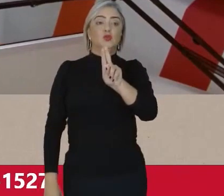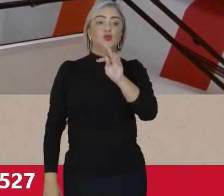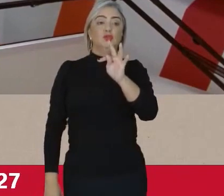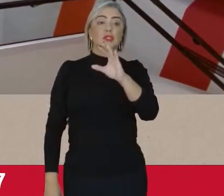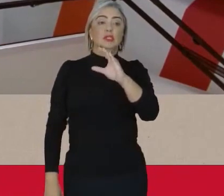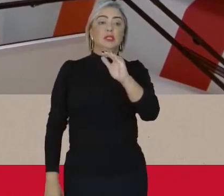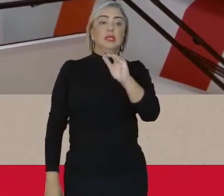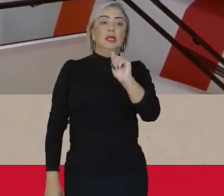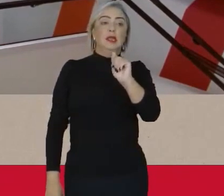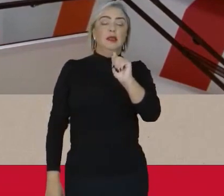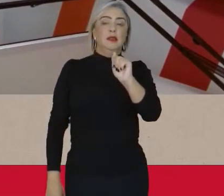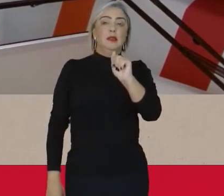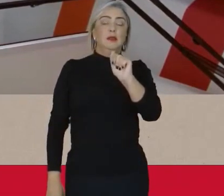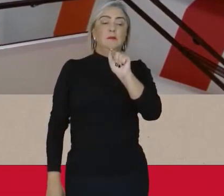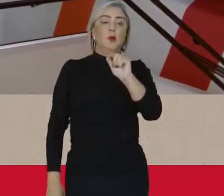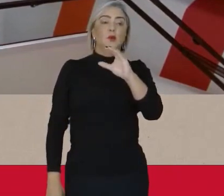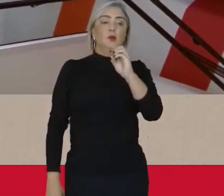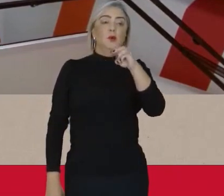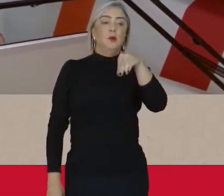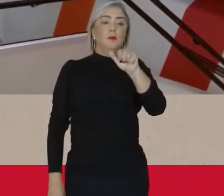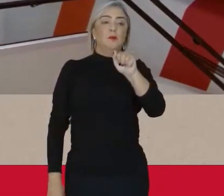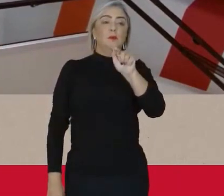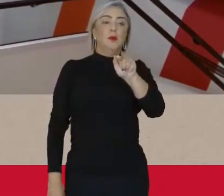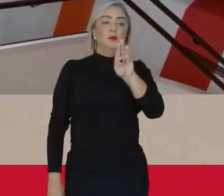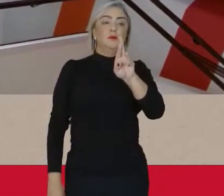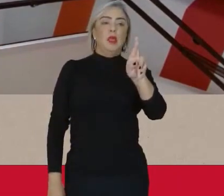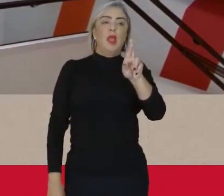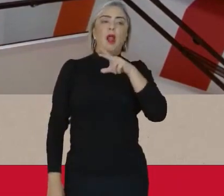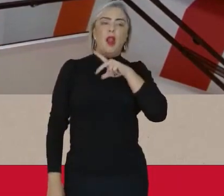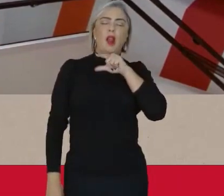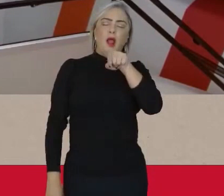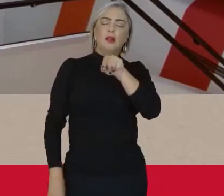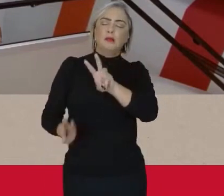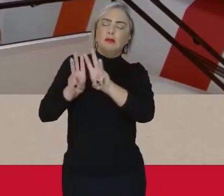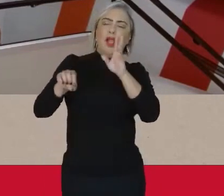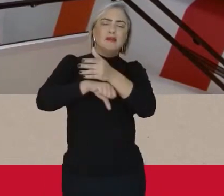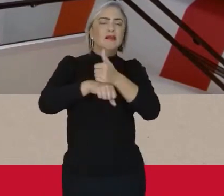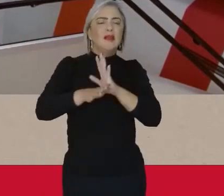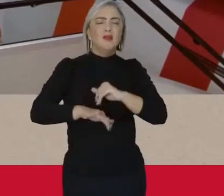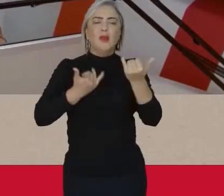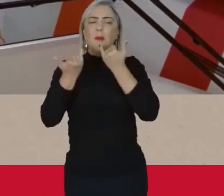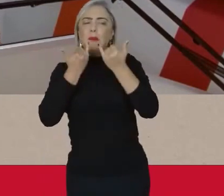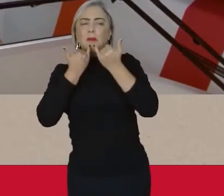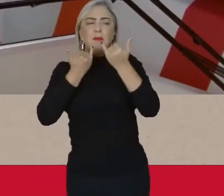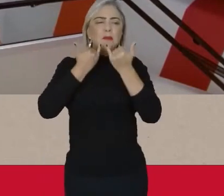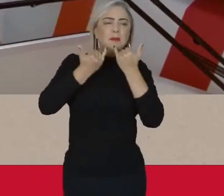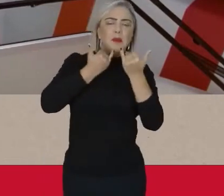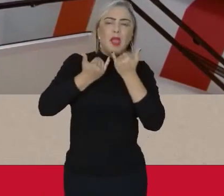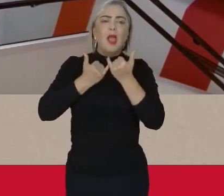www.vidaejustica.com.br, sem o cedilha, né? Lá, além de ter acesso a todas as informações, notícias e